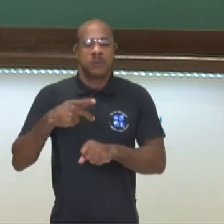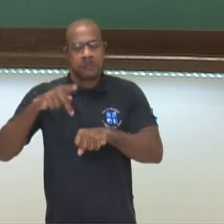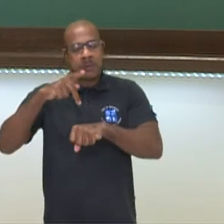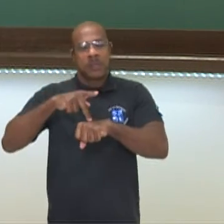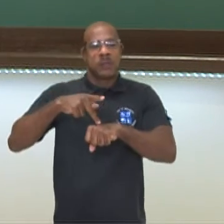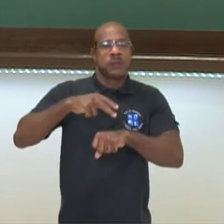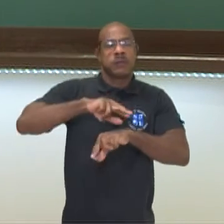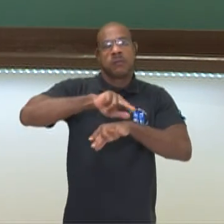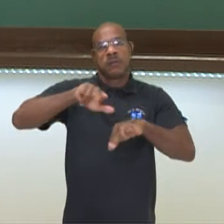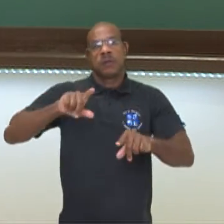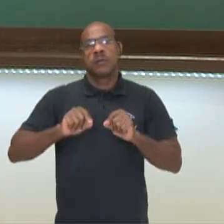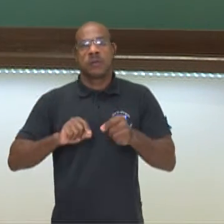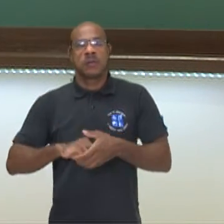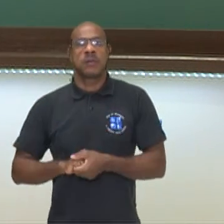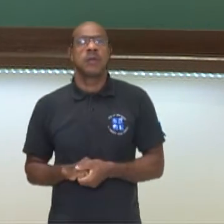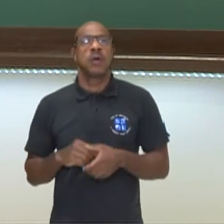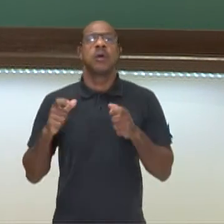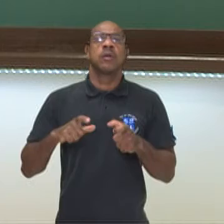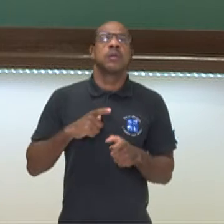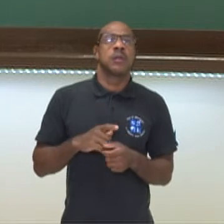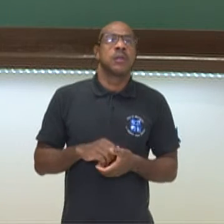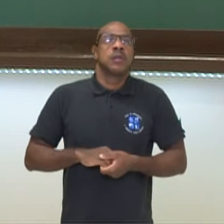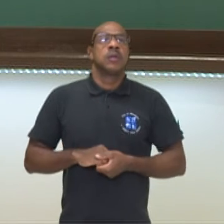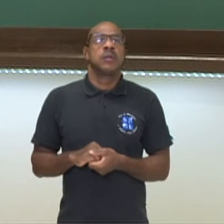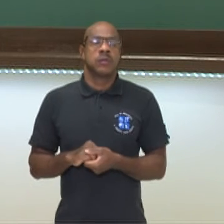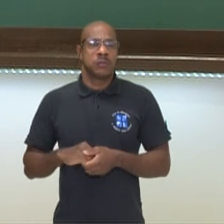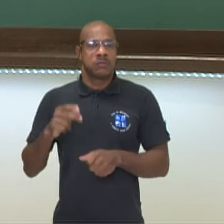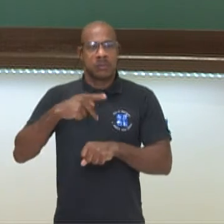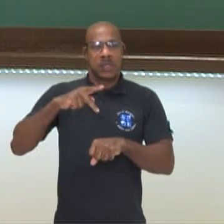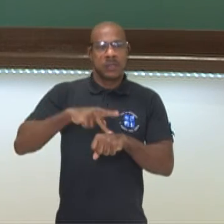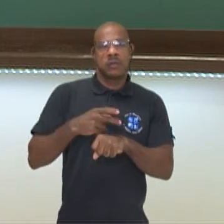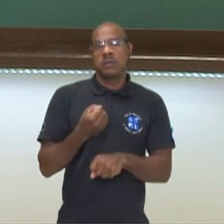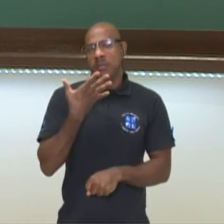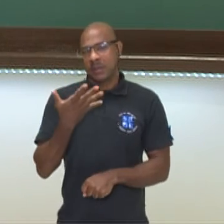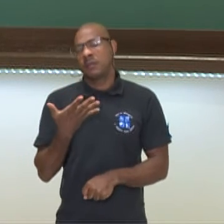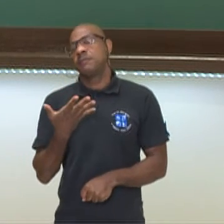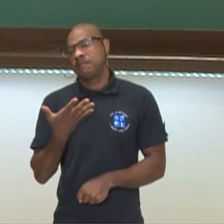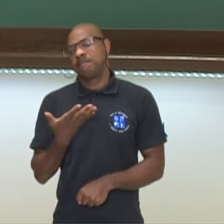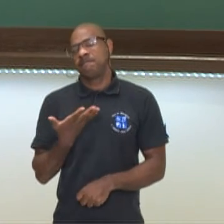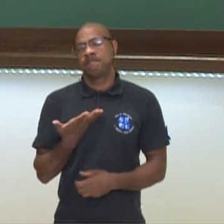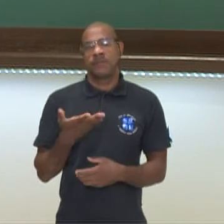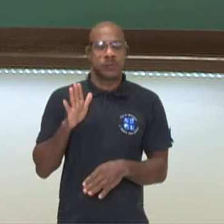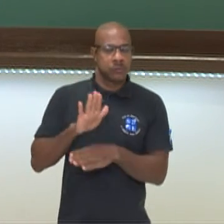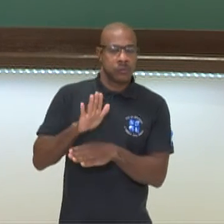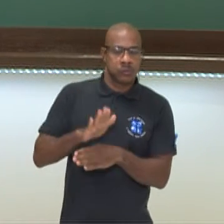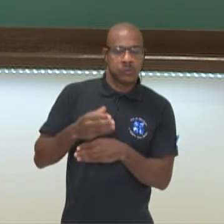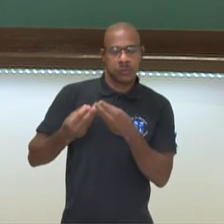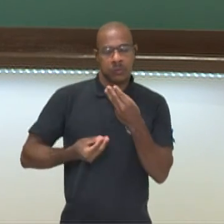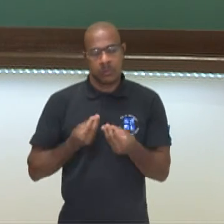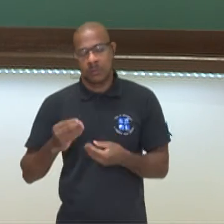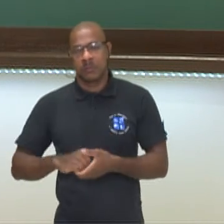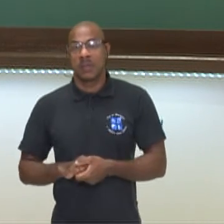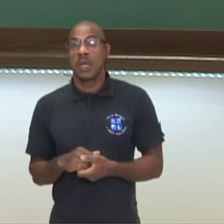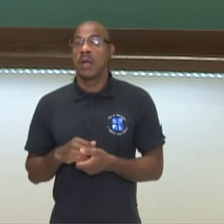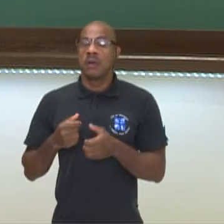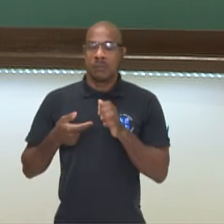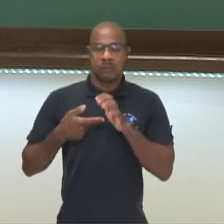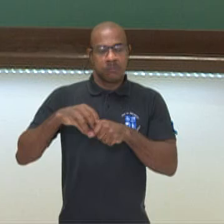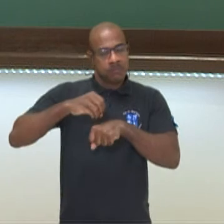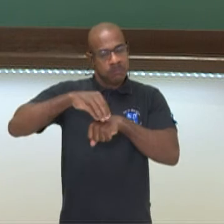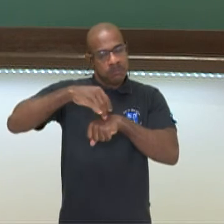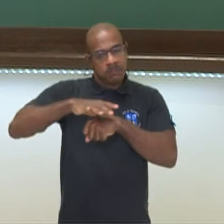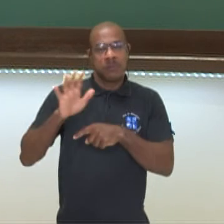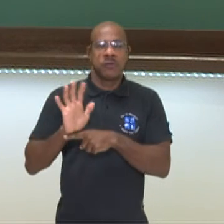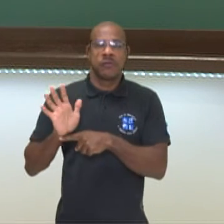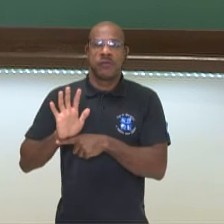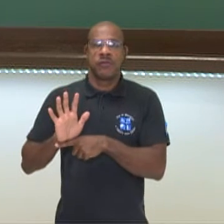a gente fala do estado do bem-estar social, eu queria estar indicando para vocês nesse primeiro momento, né, um filme bacana também para vocês estarem vendo, que vai